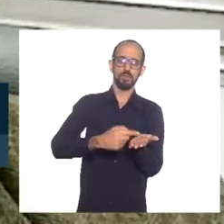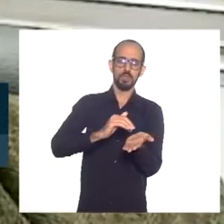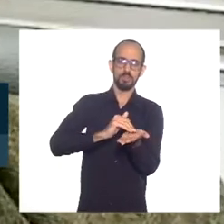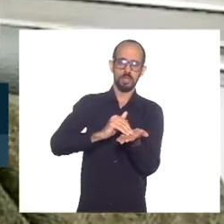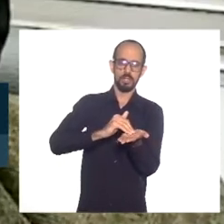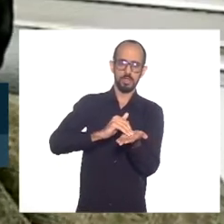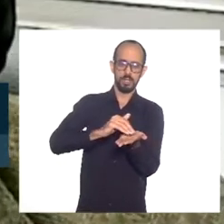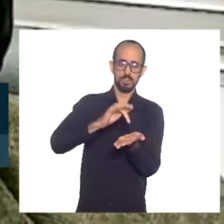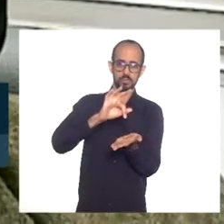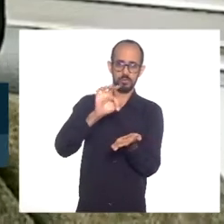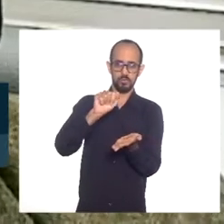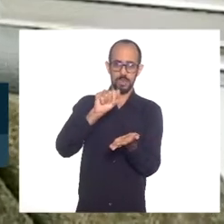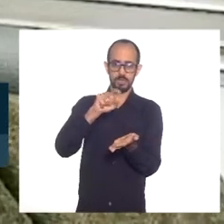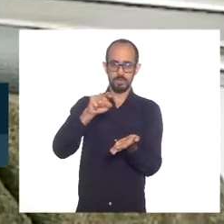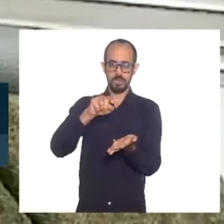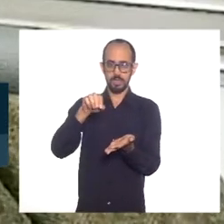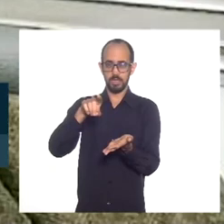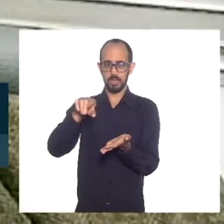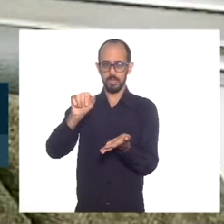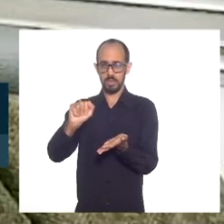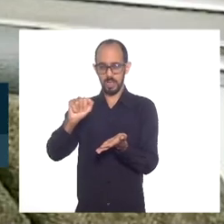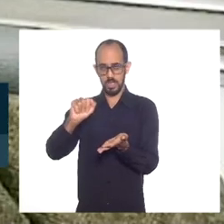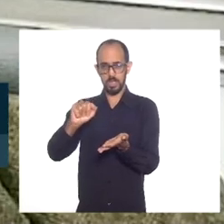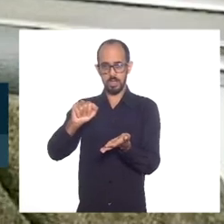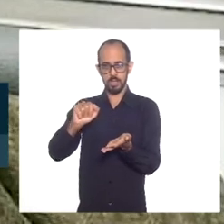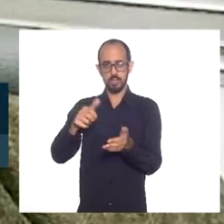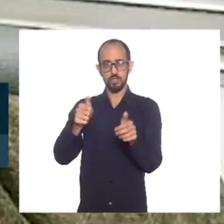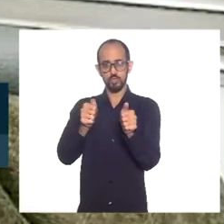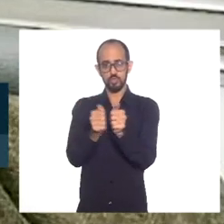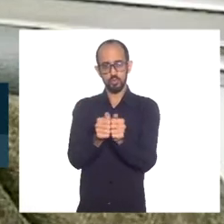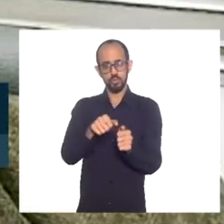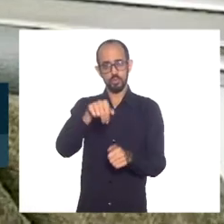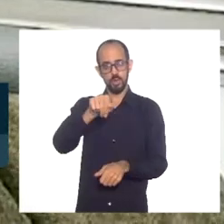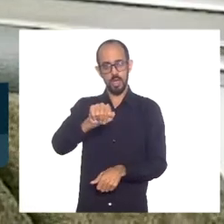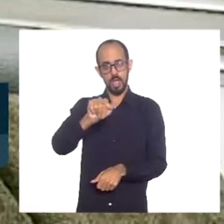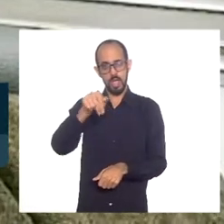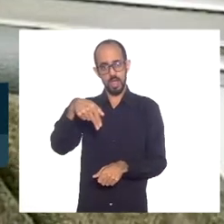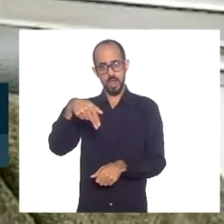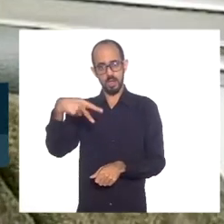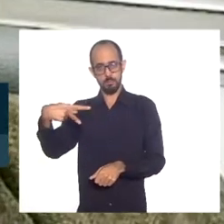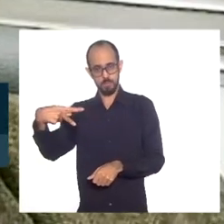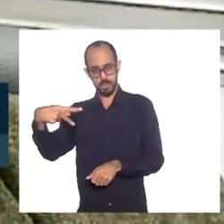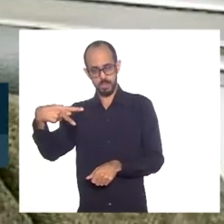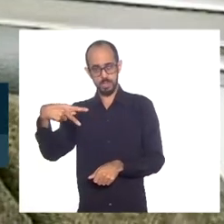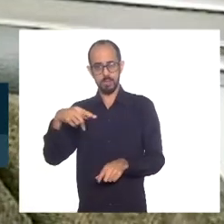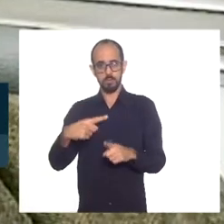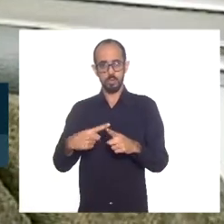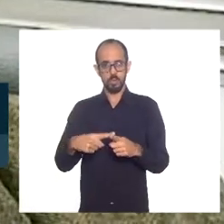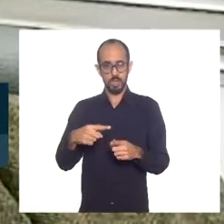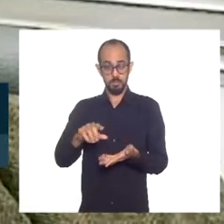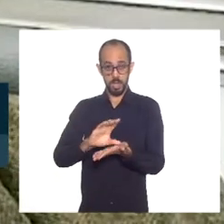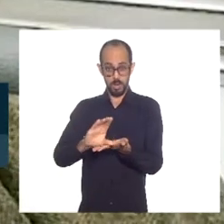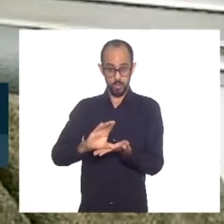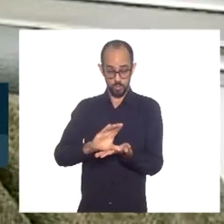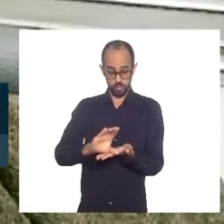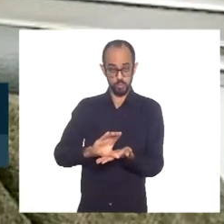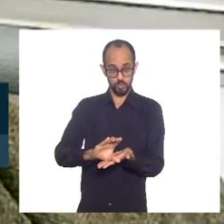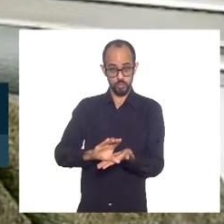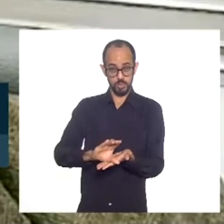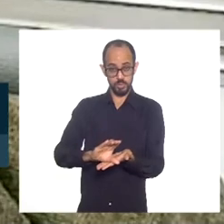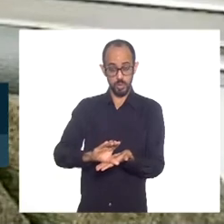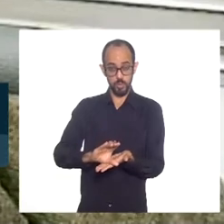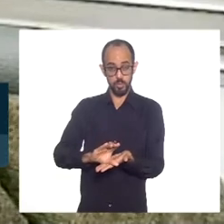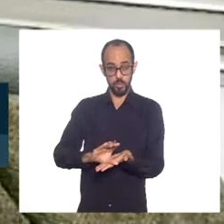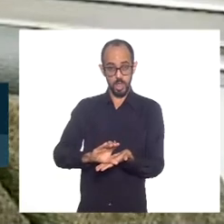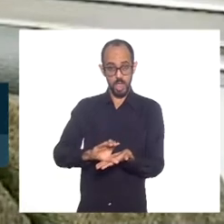é, o Governo do Estado, e a Agência Nacional de Petróleo. porque constitucionalmente, tanto a